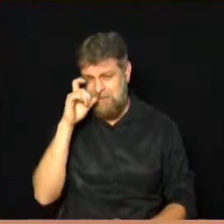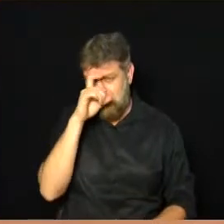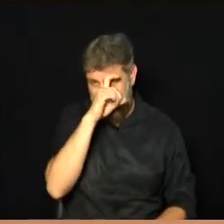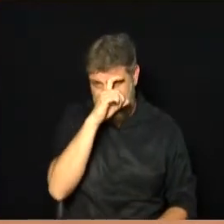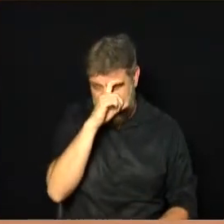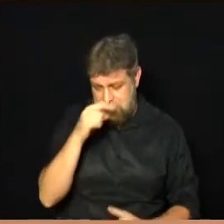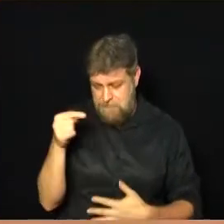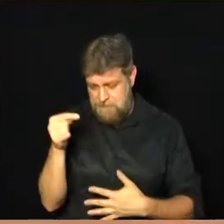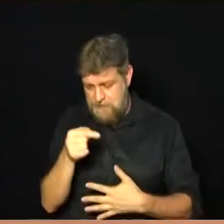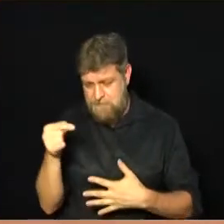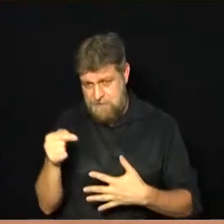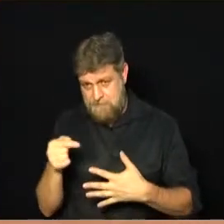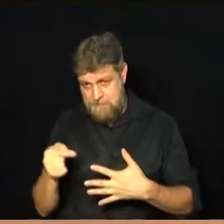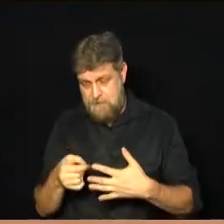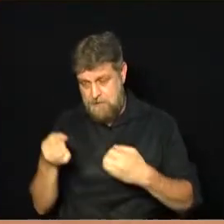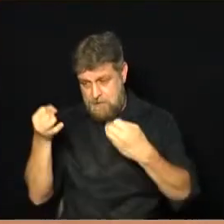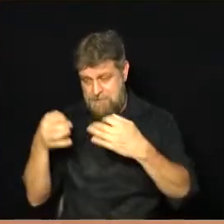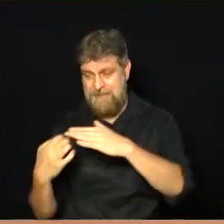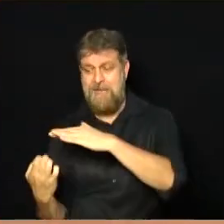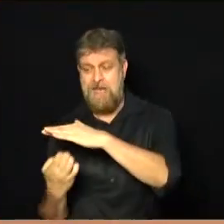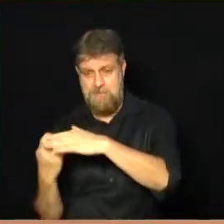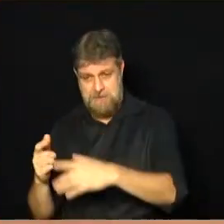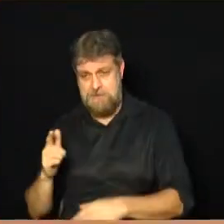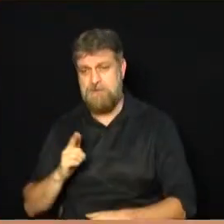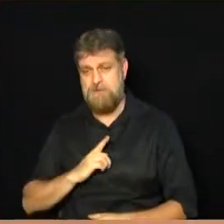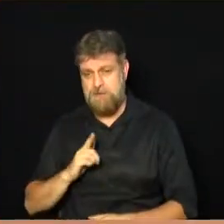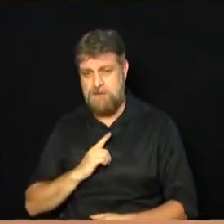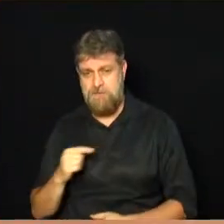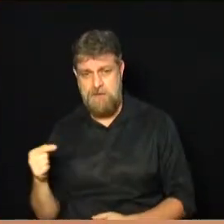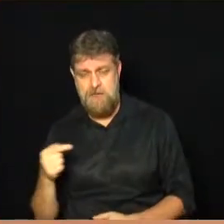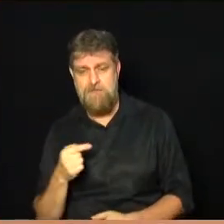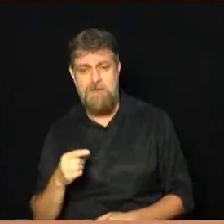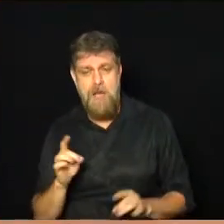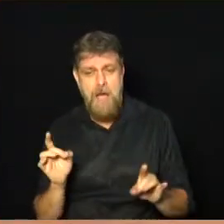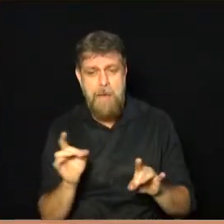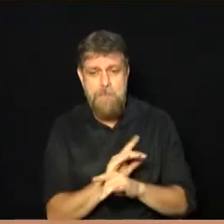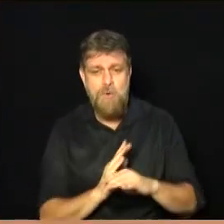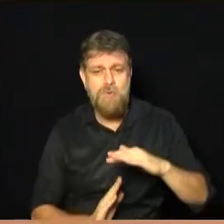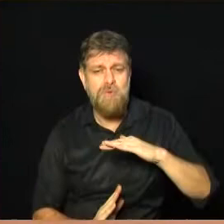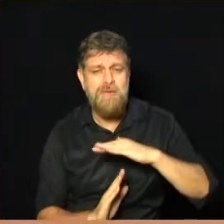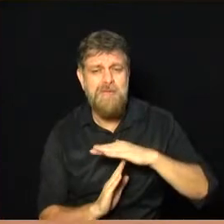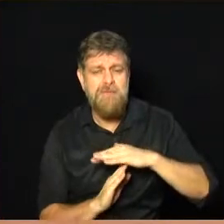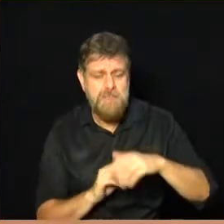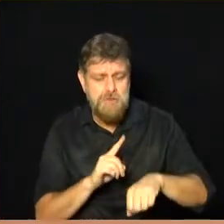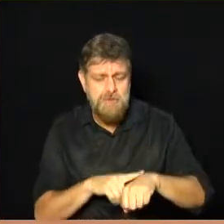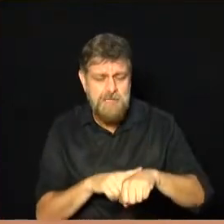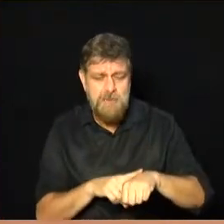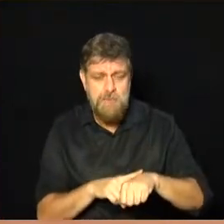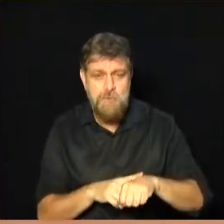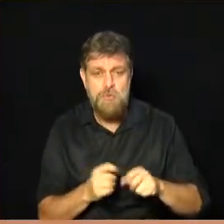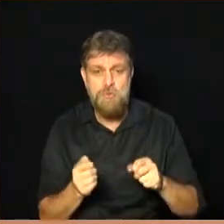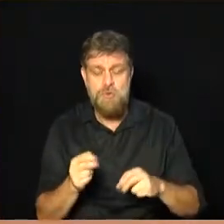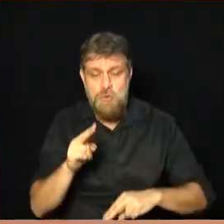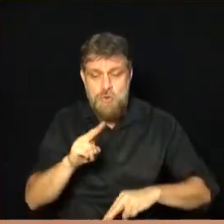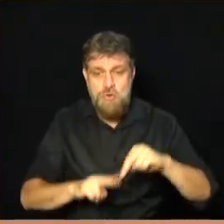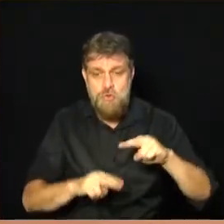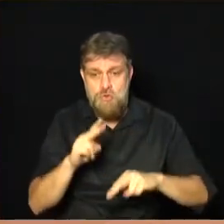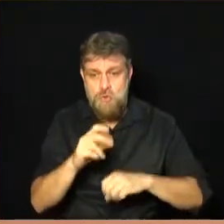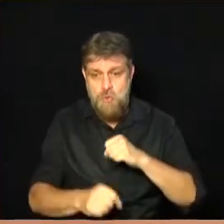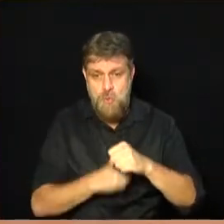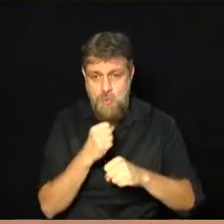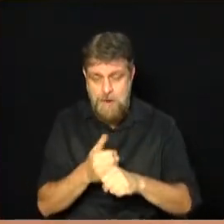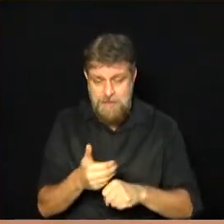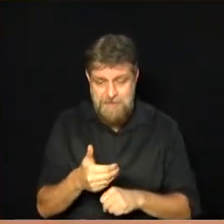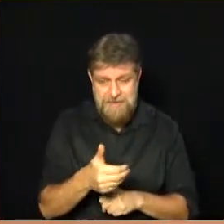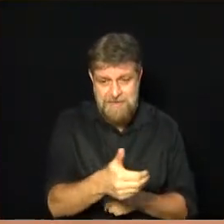já mencionei que aquela empresa teve, ele vai ser concluído até o final de junho do ano que vem. Ele estará